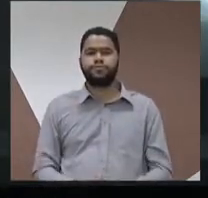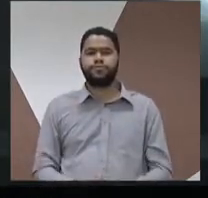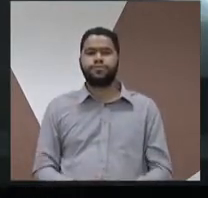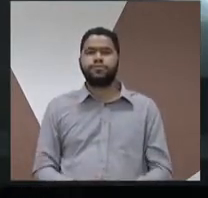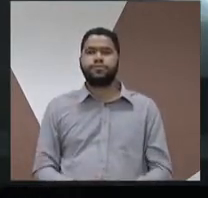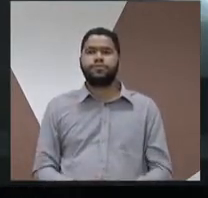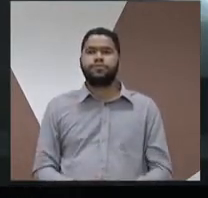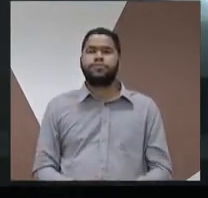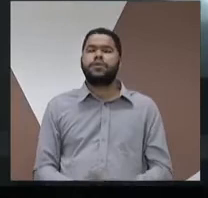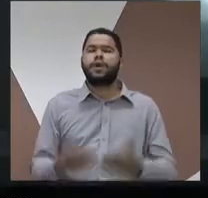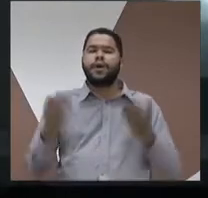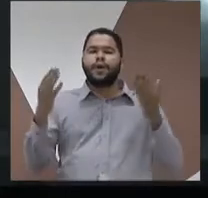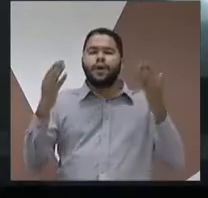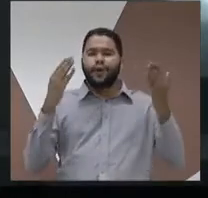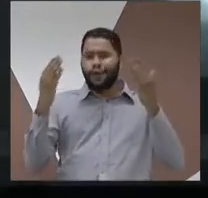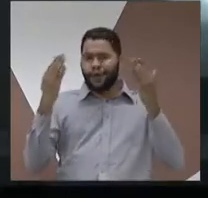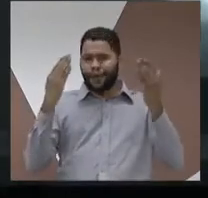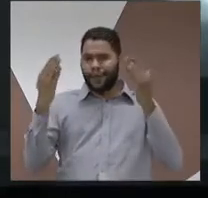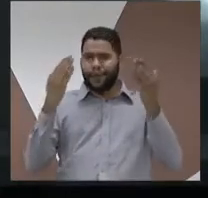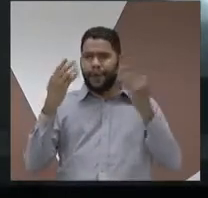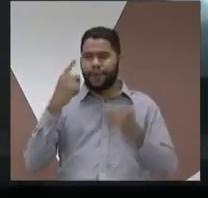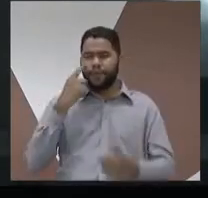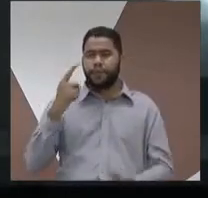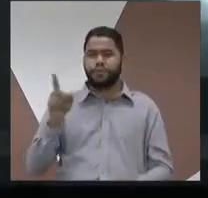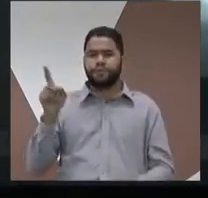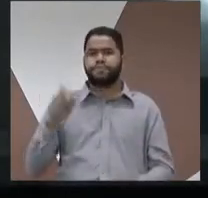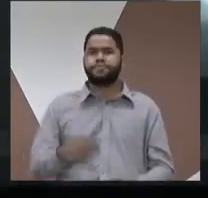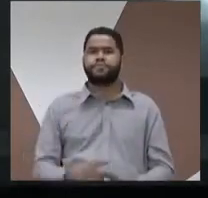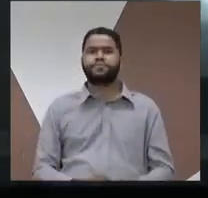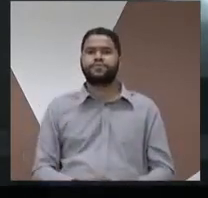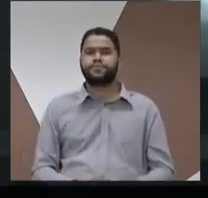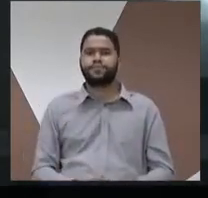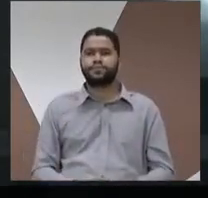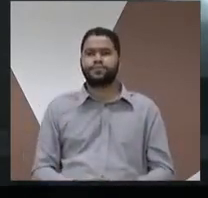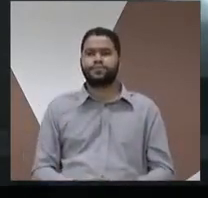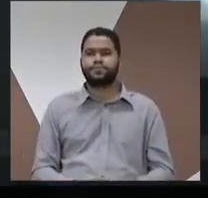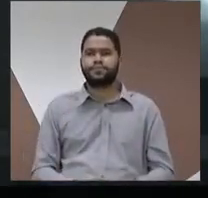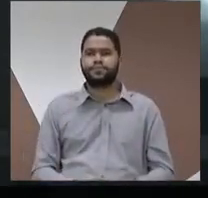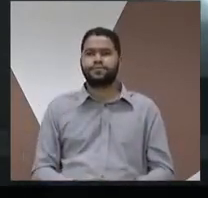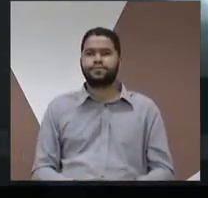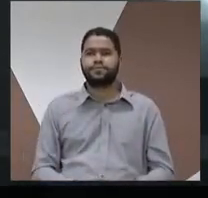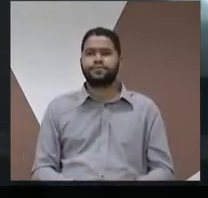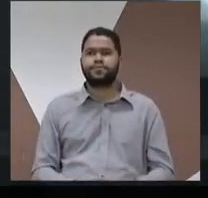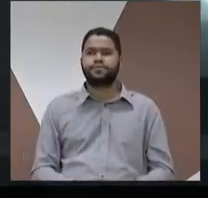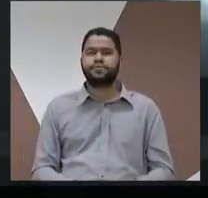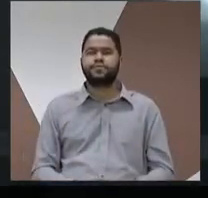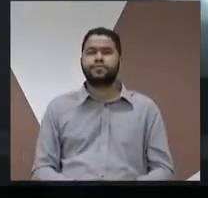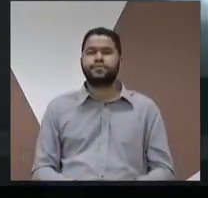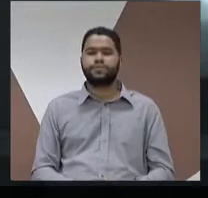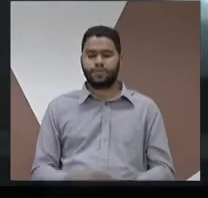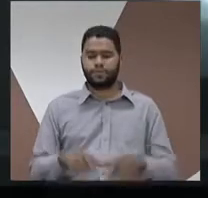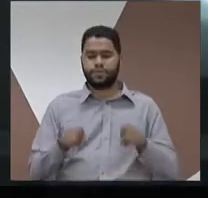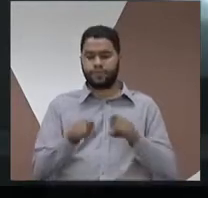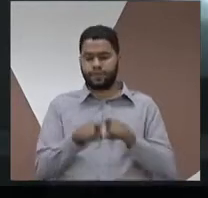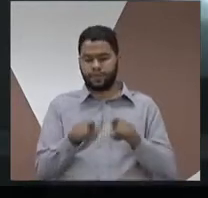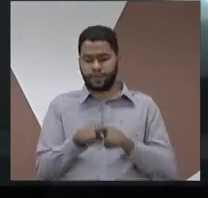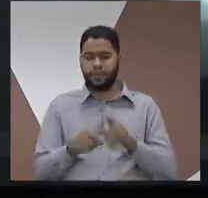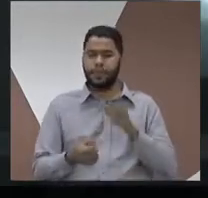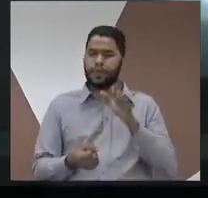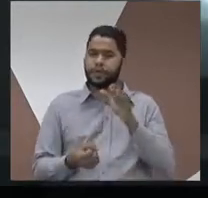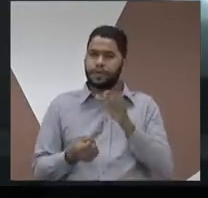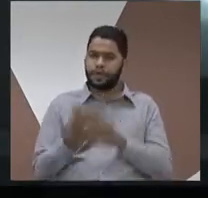naquela comparação. Olha, aqui tem um exemplo. Como também foram